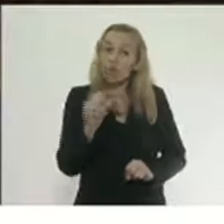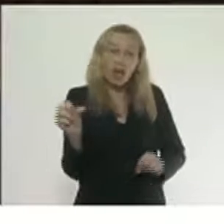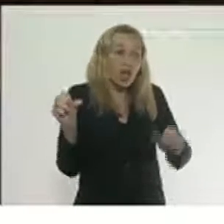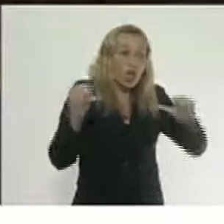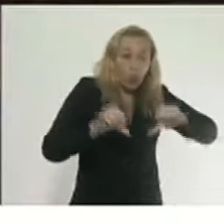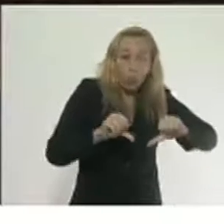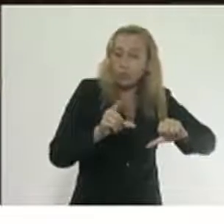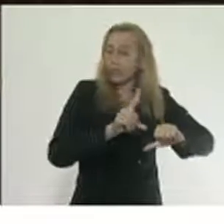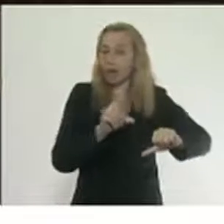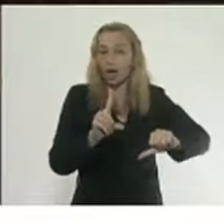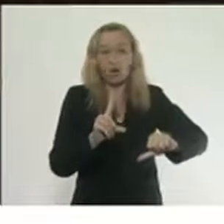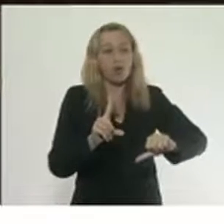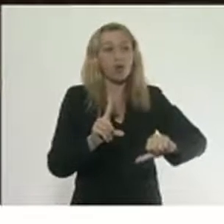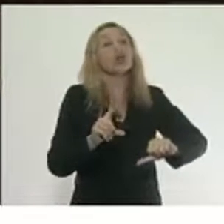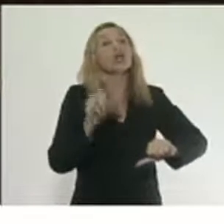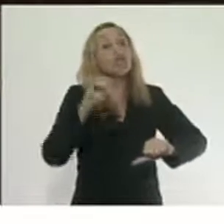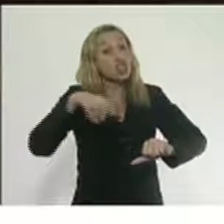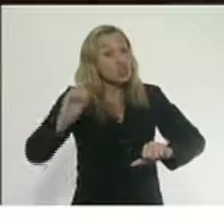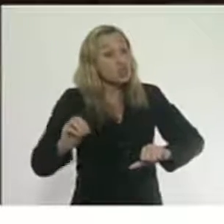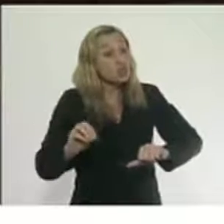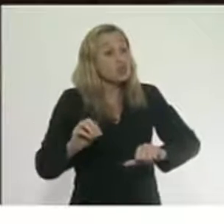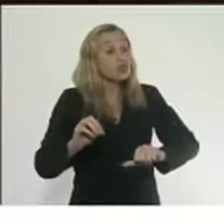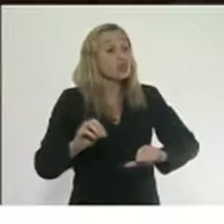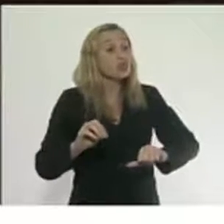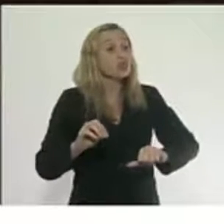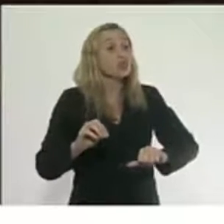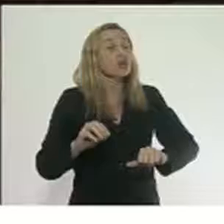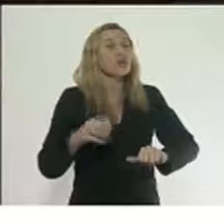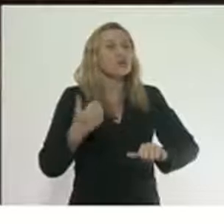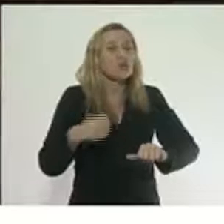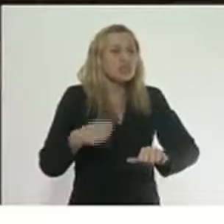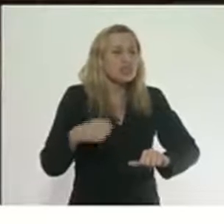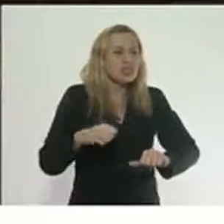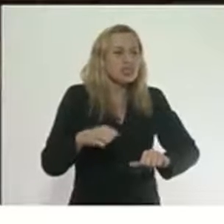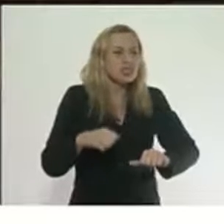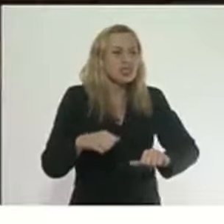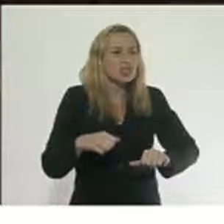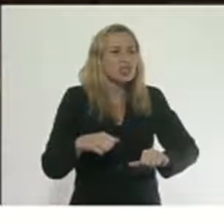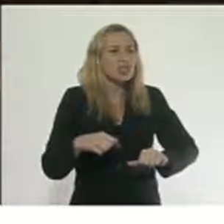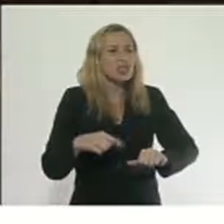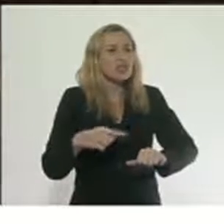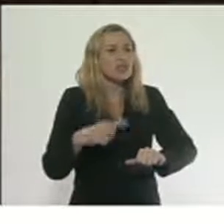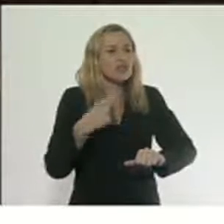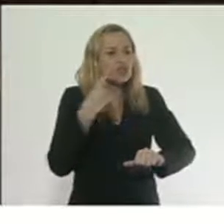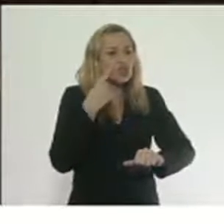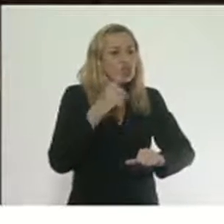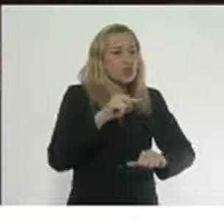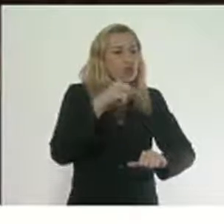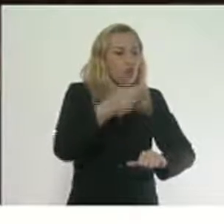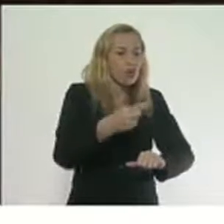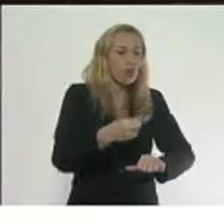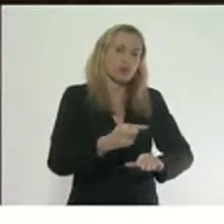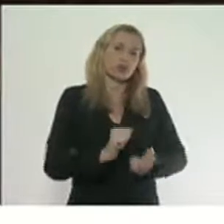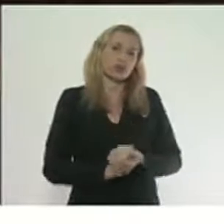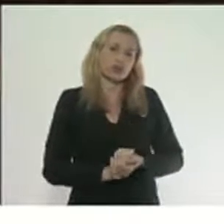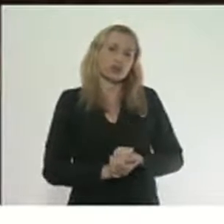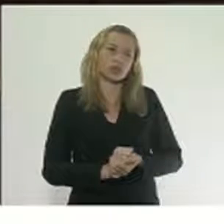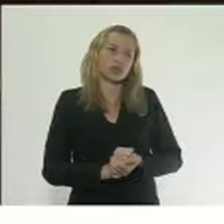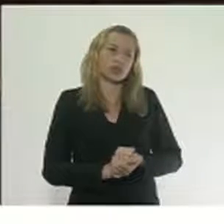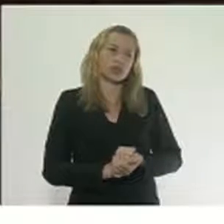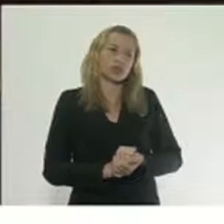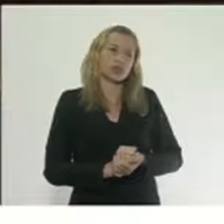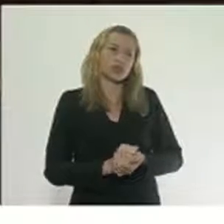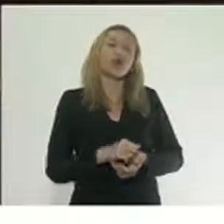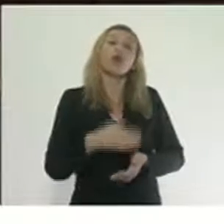deficitário. Isto realmente é uma coisa que tem que ser ouvido. O outro lado que prova por A mais B que não